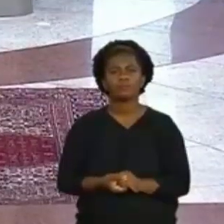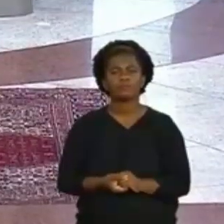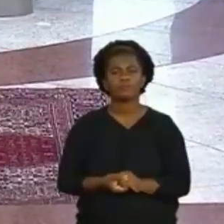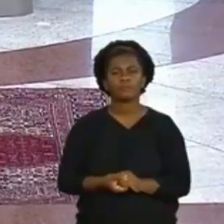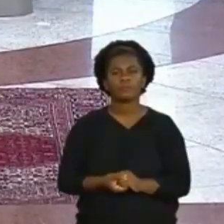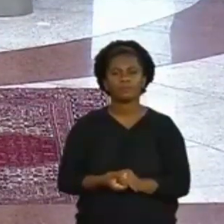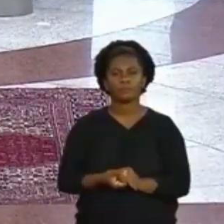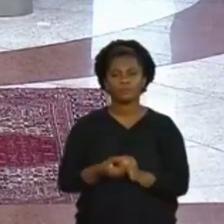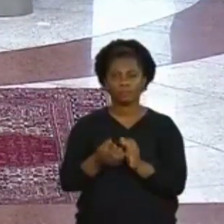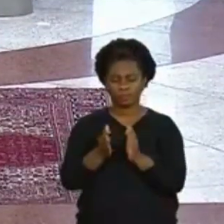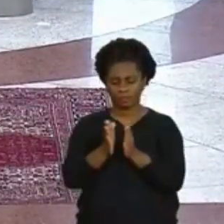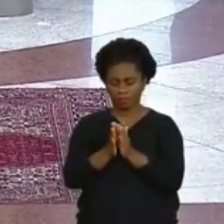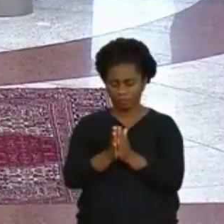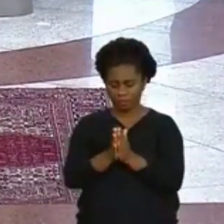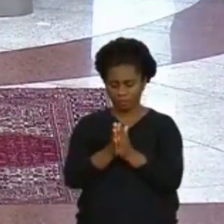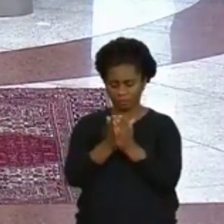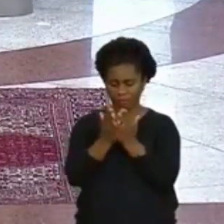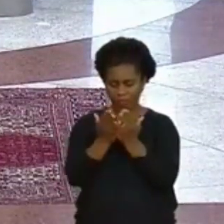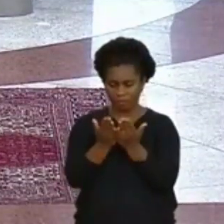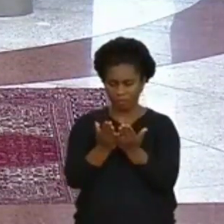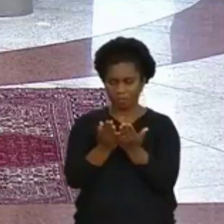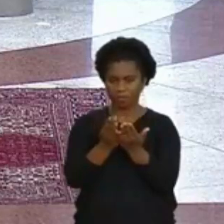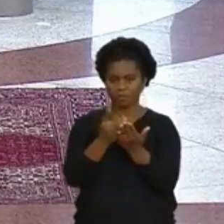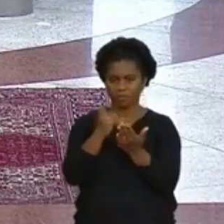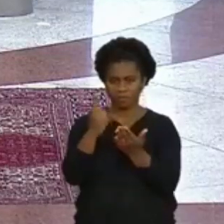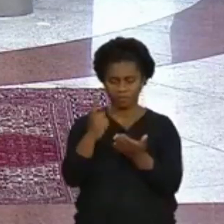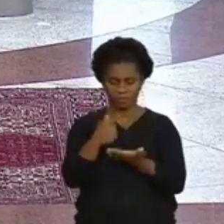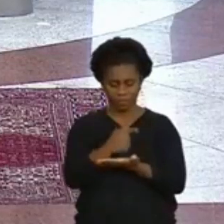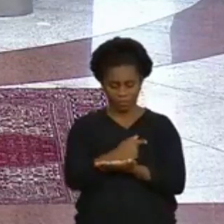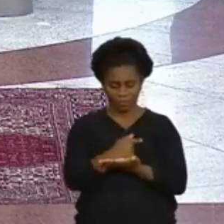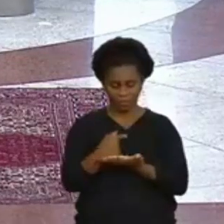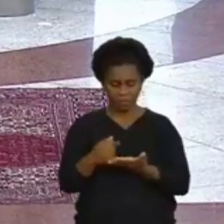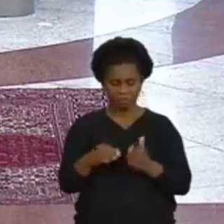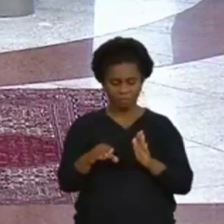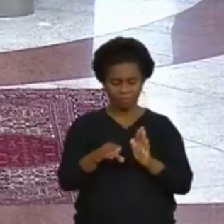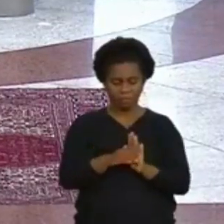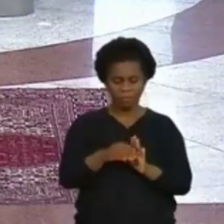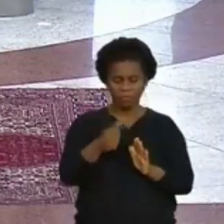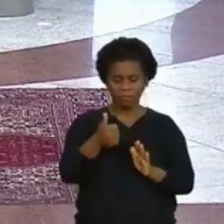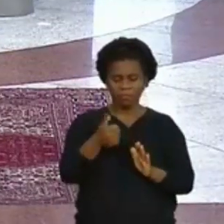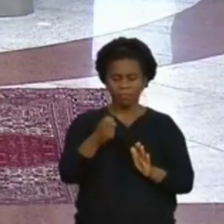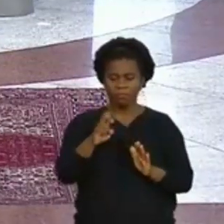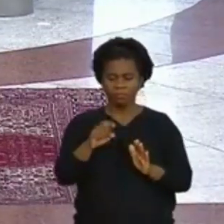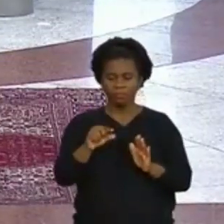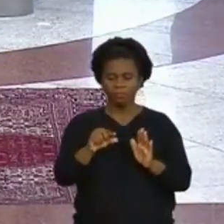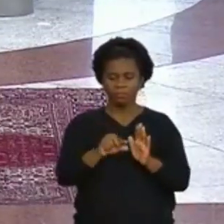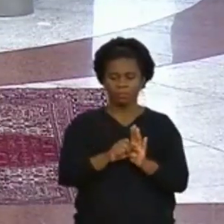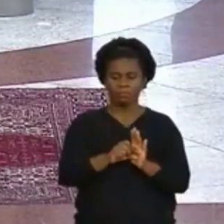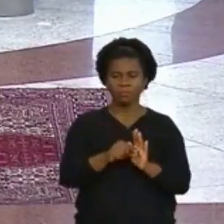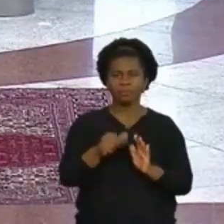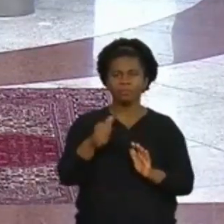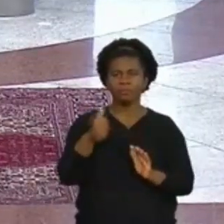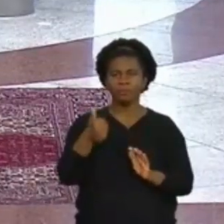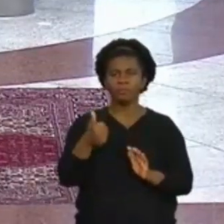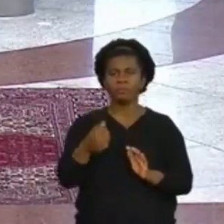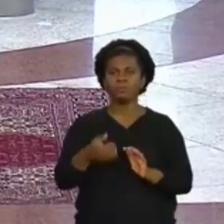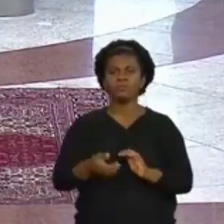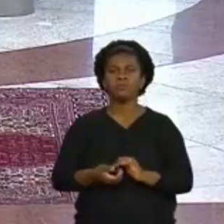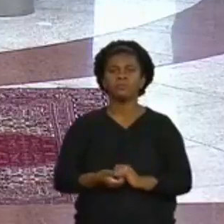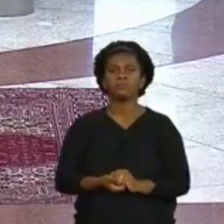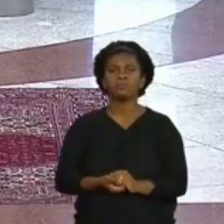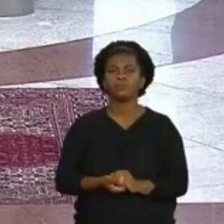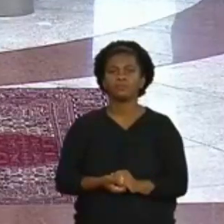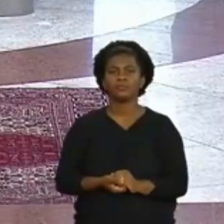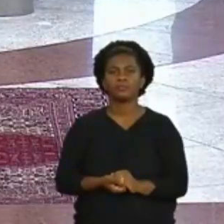Abra sua Bíblia em Gênesis 15, no versículo 1. Nós vamos ler do 1 ao